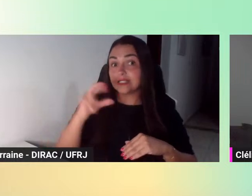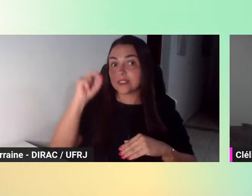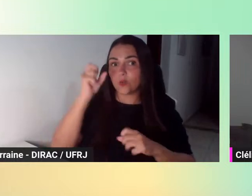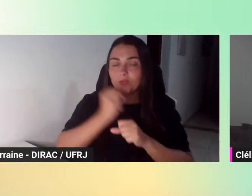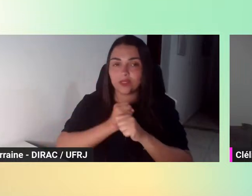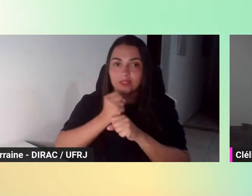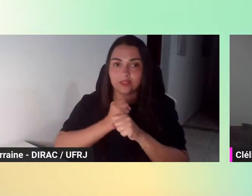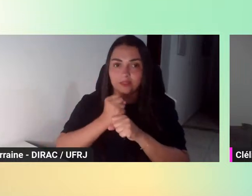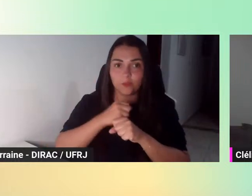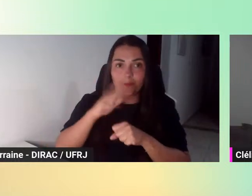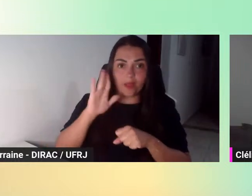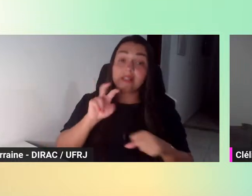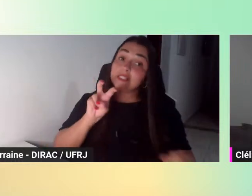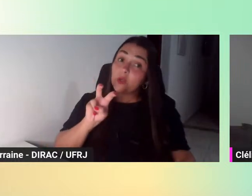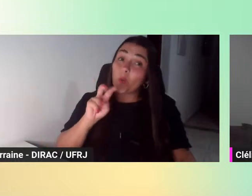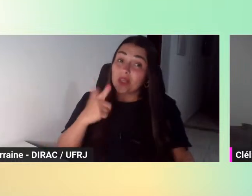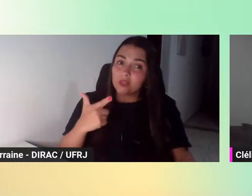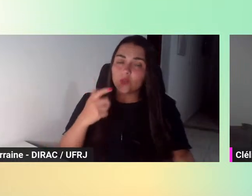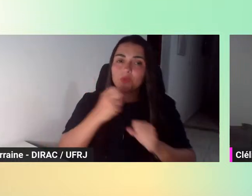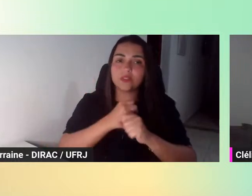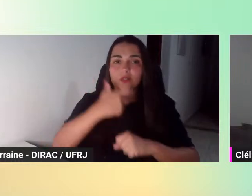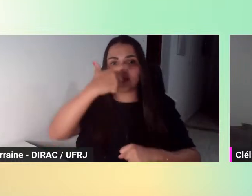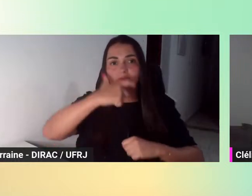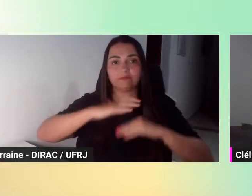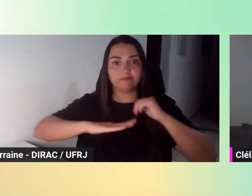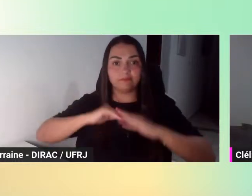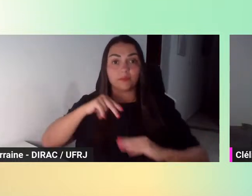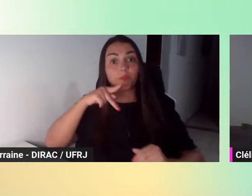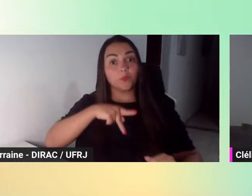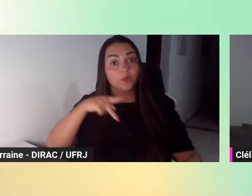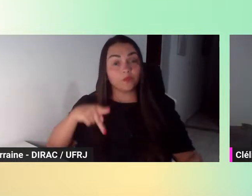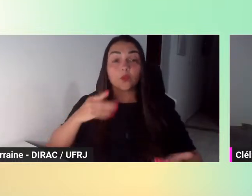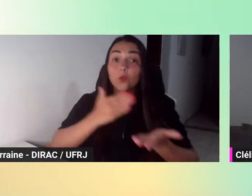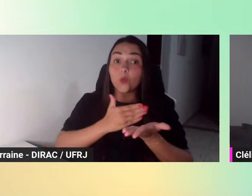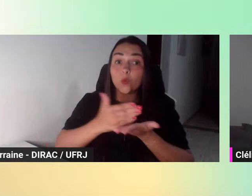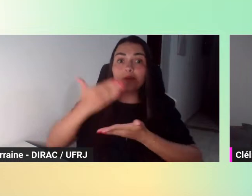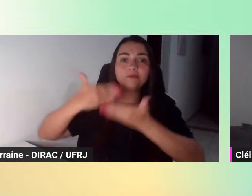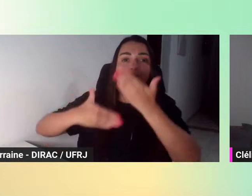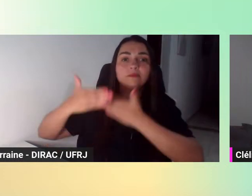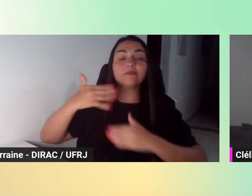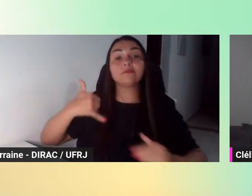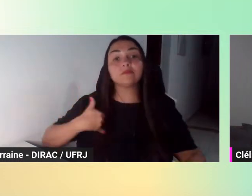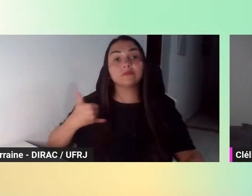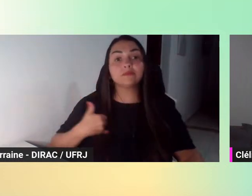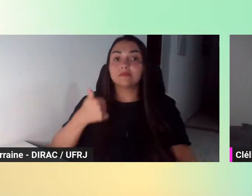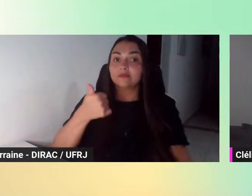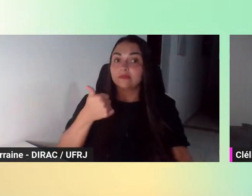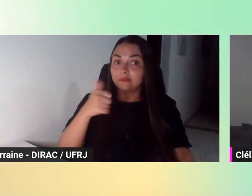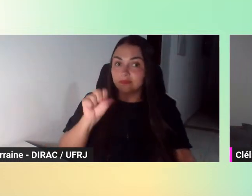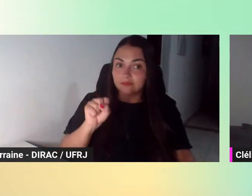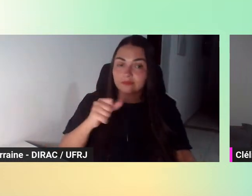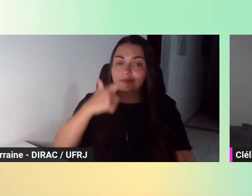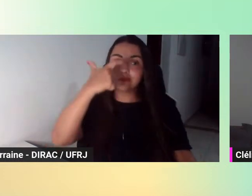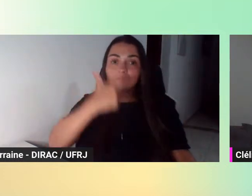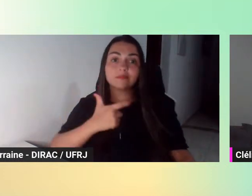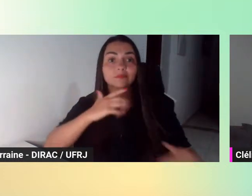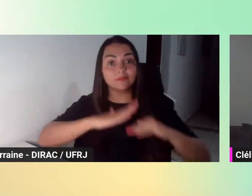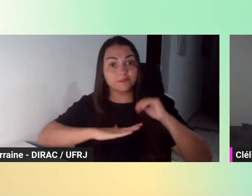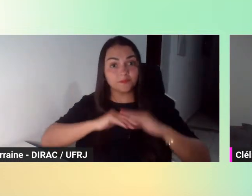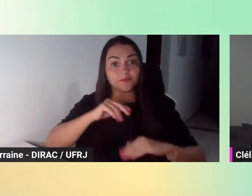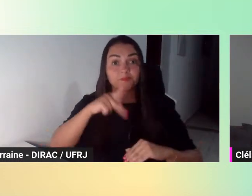52 anos, para ser exata. Comecei com 18 anos como professora do